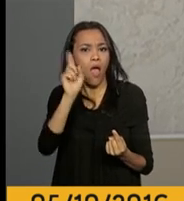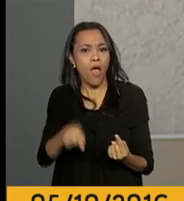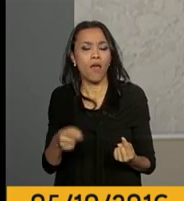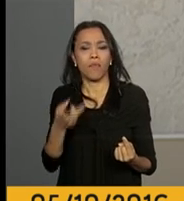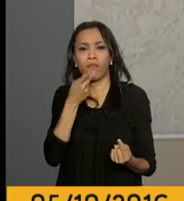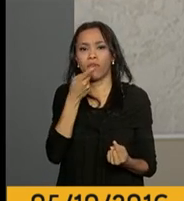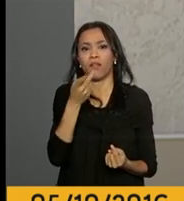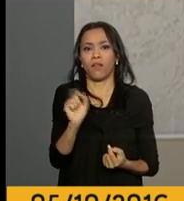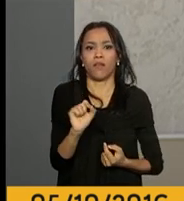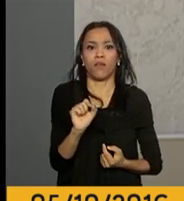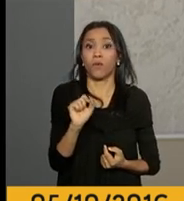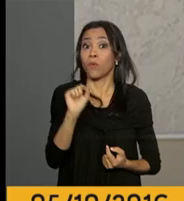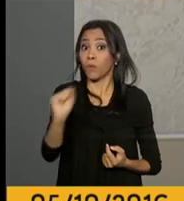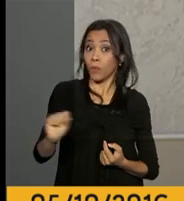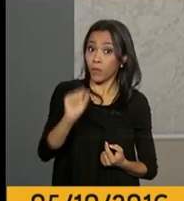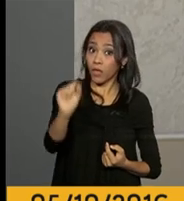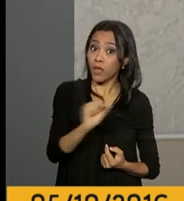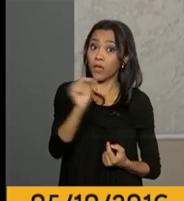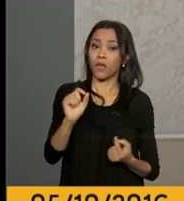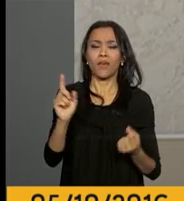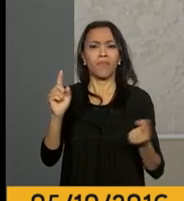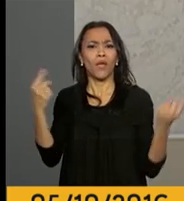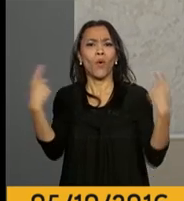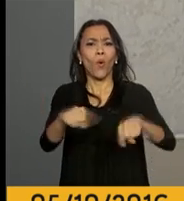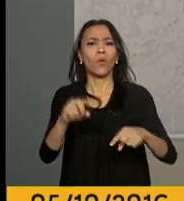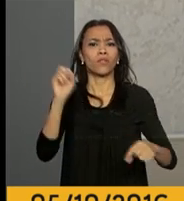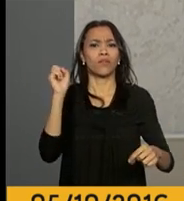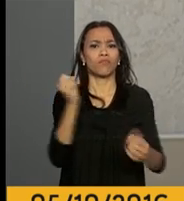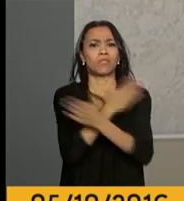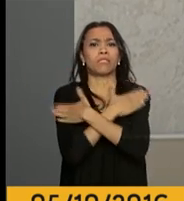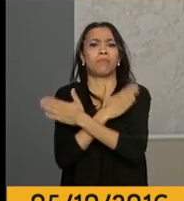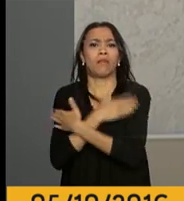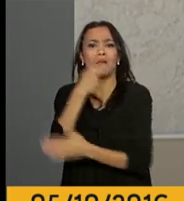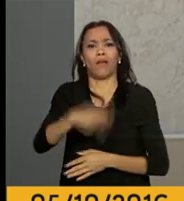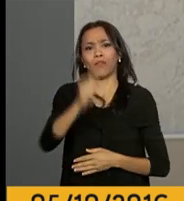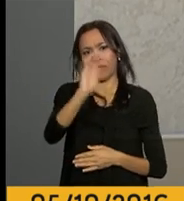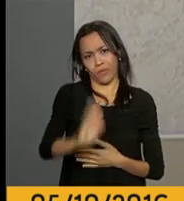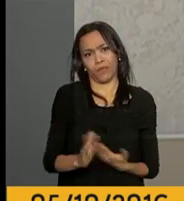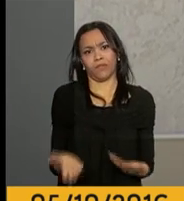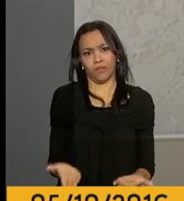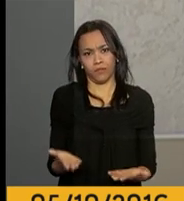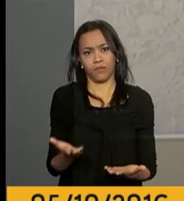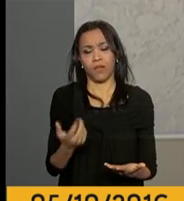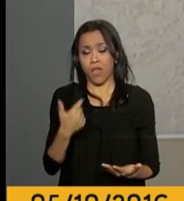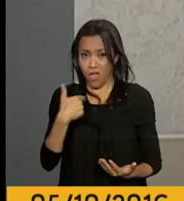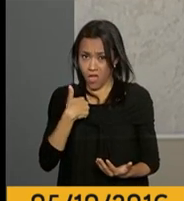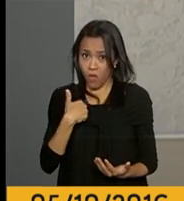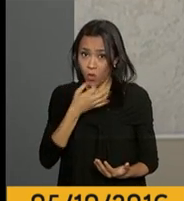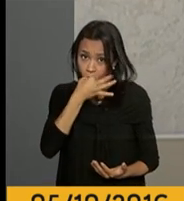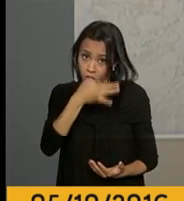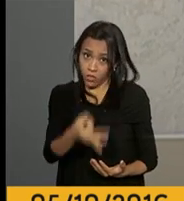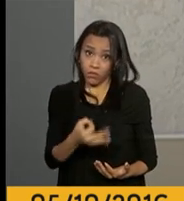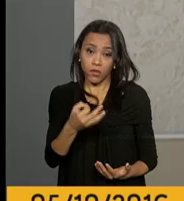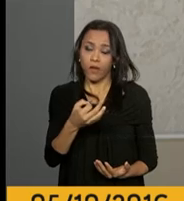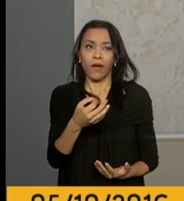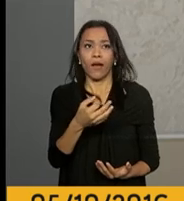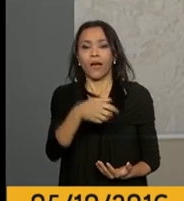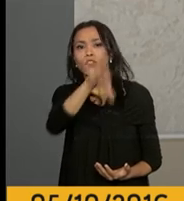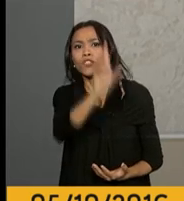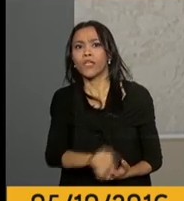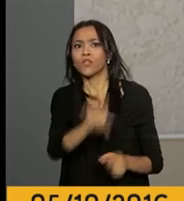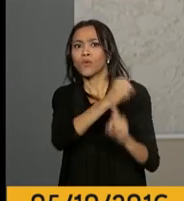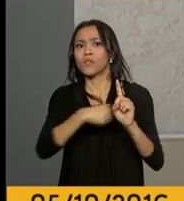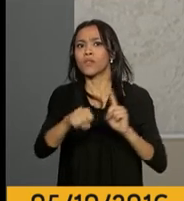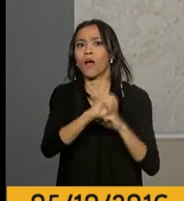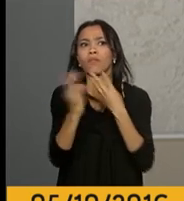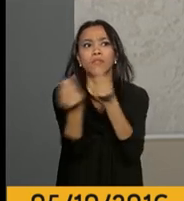a questão do combate ao desemprego no país porque a meu ver não é não há direito social mais